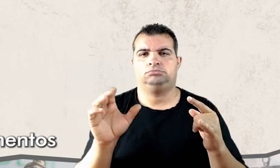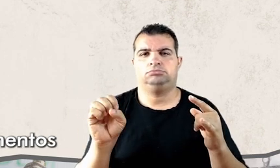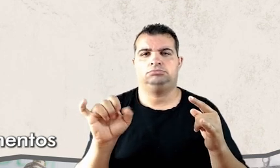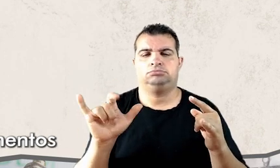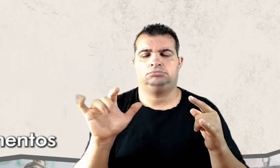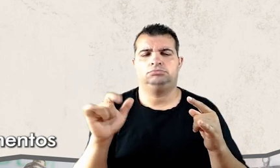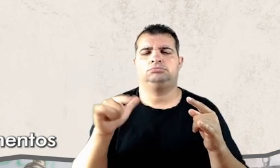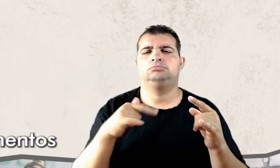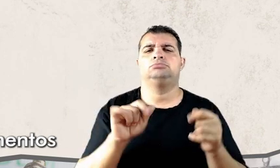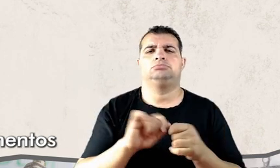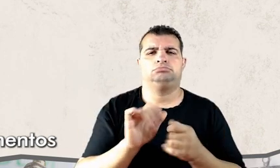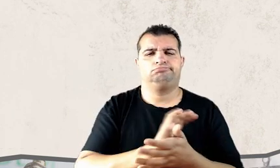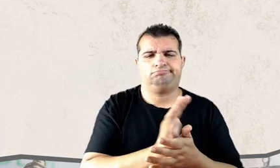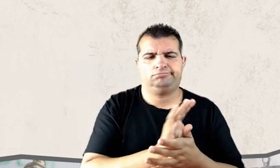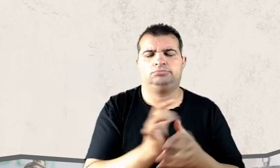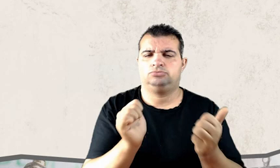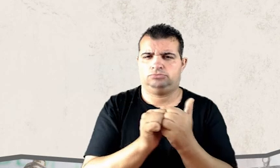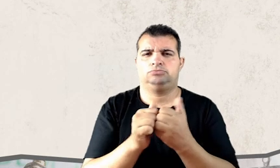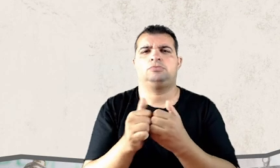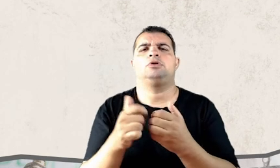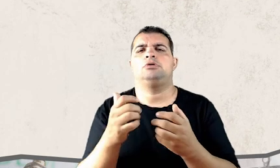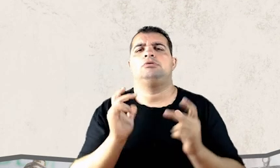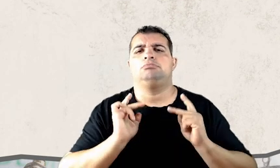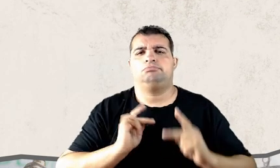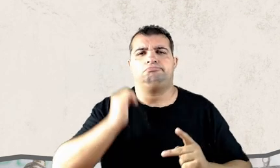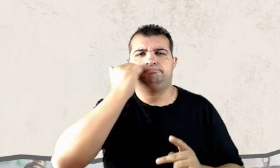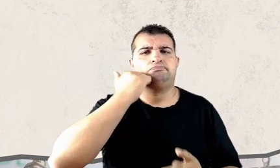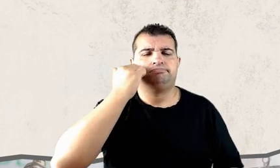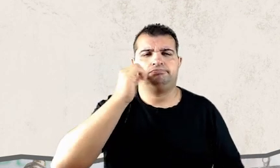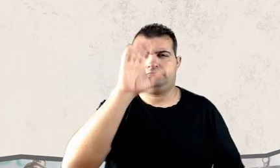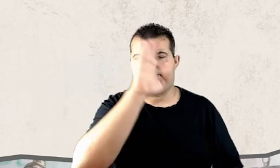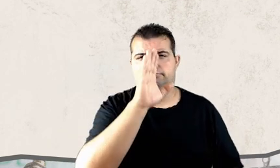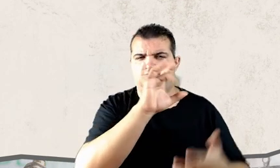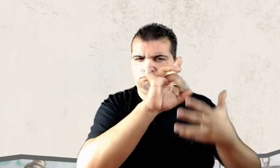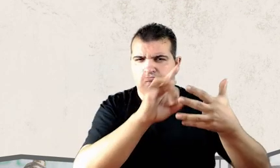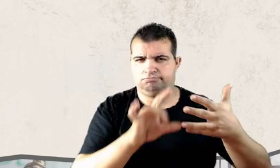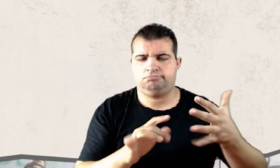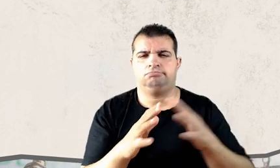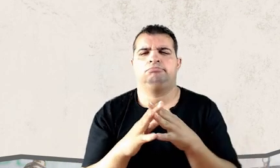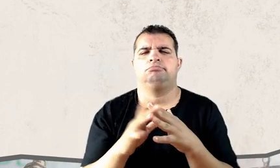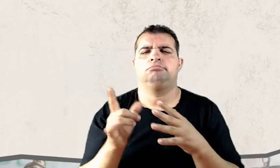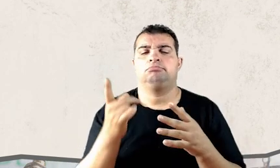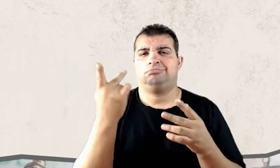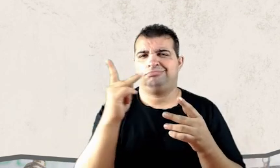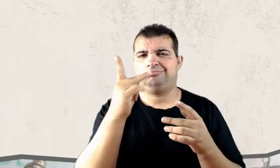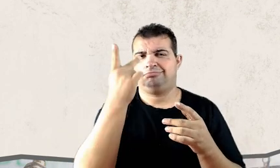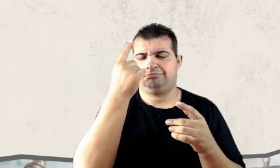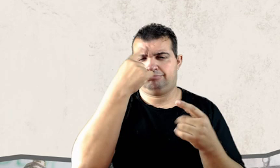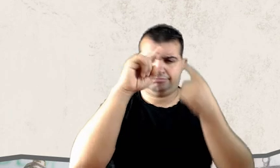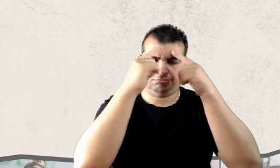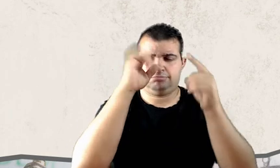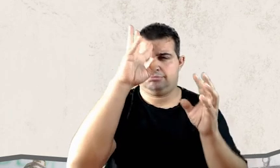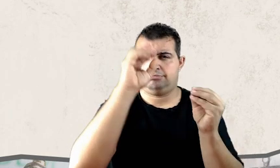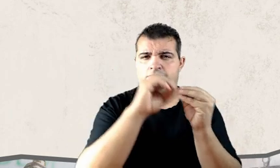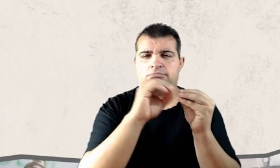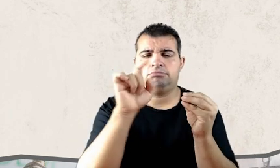racista que vai fornecer os elementos para a configuração do sujeito negro no Brasil. Cuja ideia sobre ele, né, que é